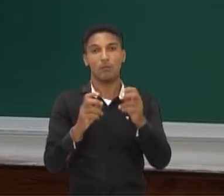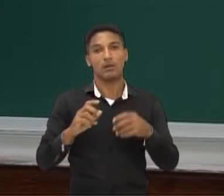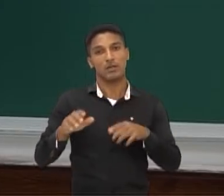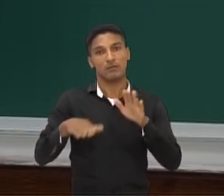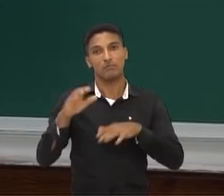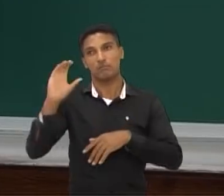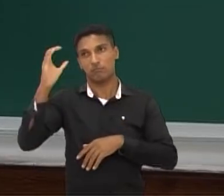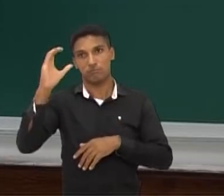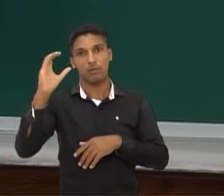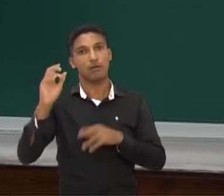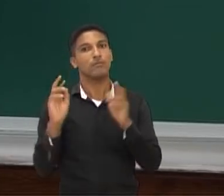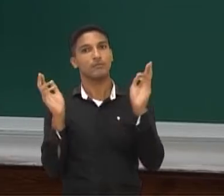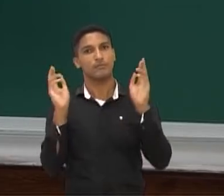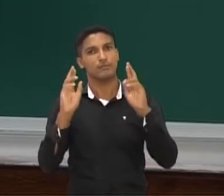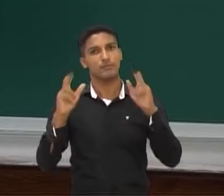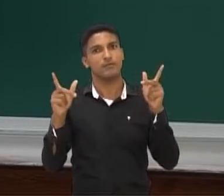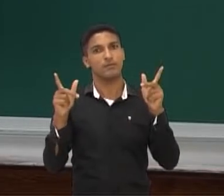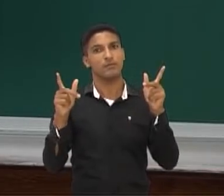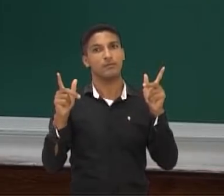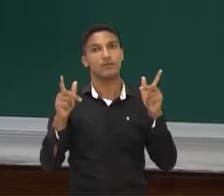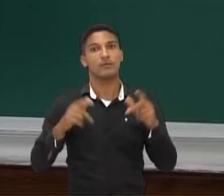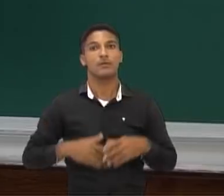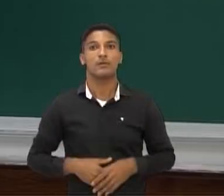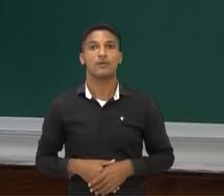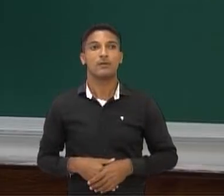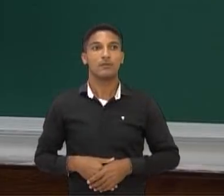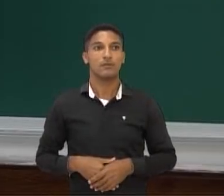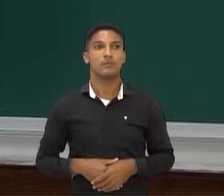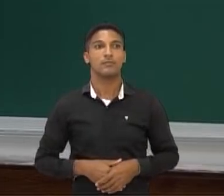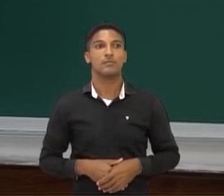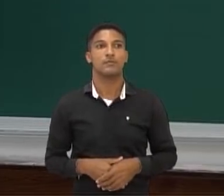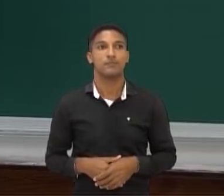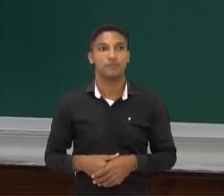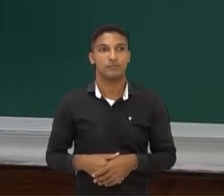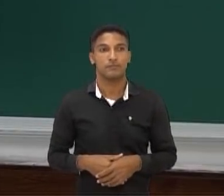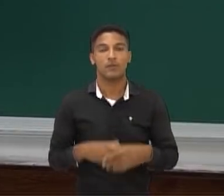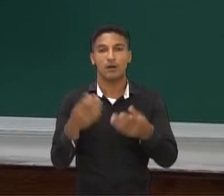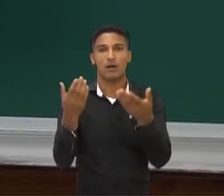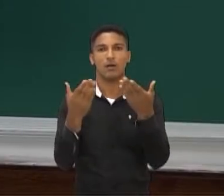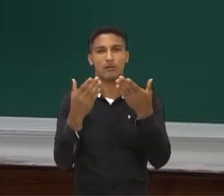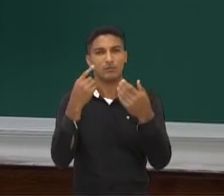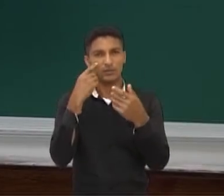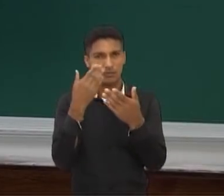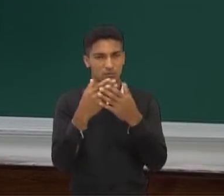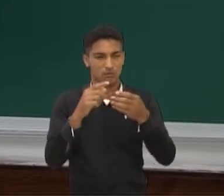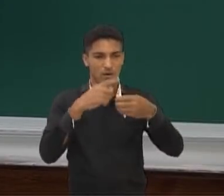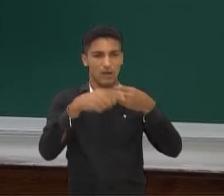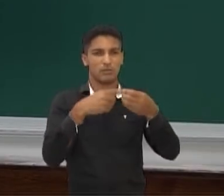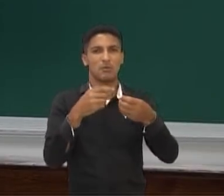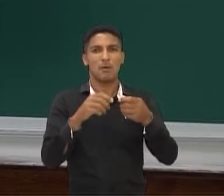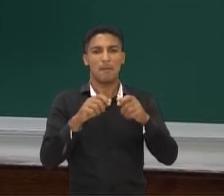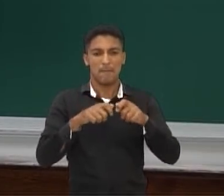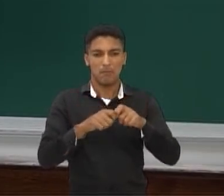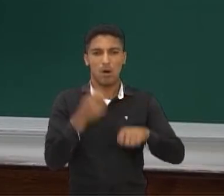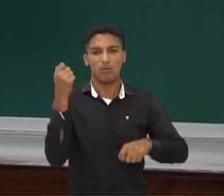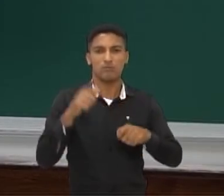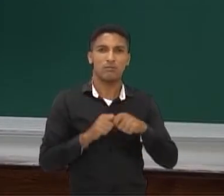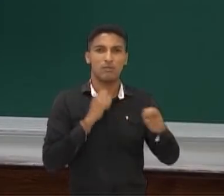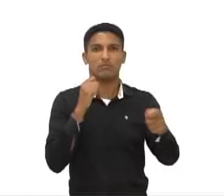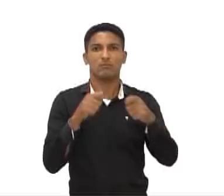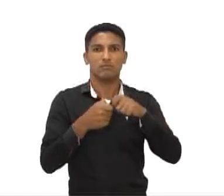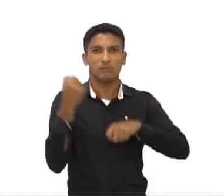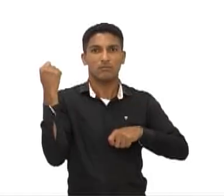lógica filosófica, eu quero que você pense num quiz bem básico. Um quiz bem básico, só para a gente agregar esse